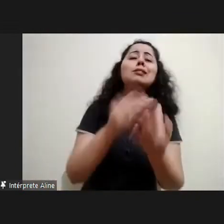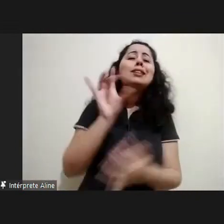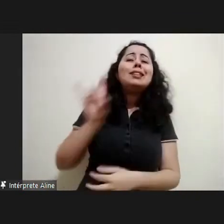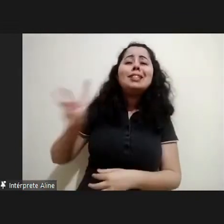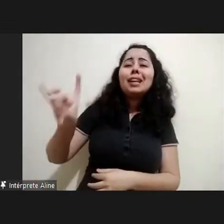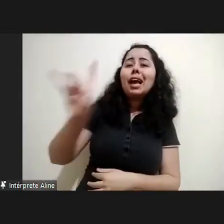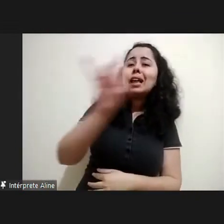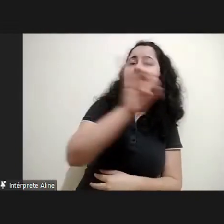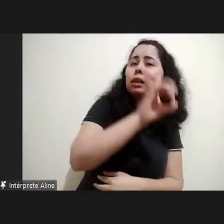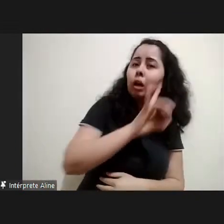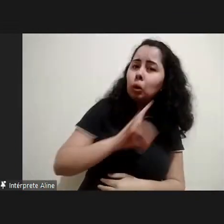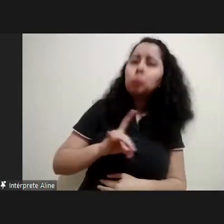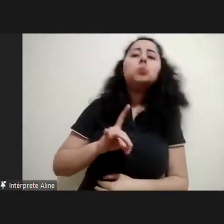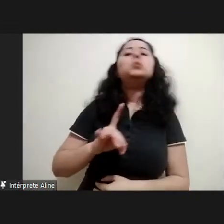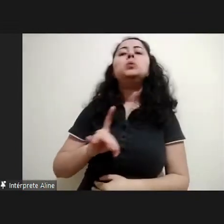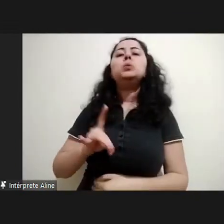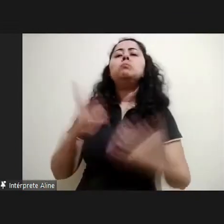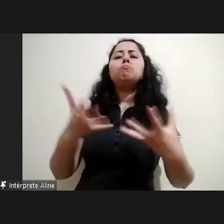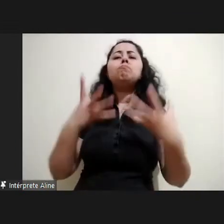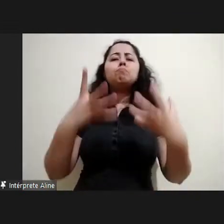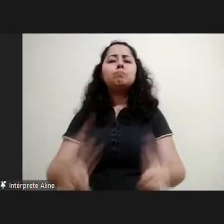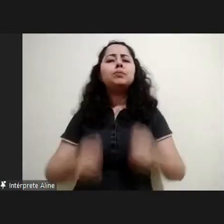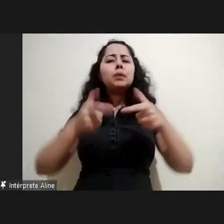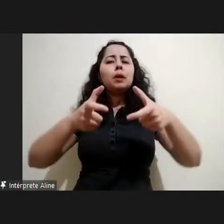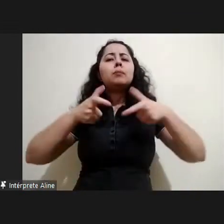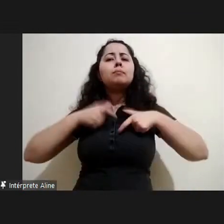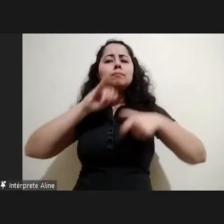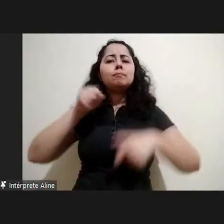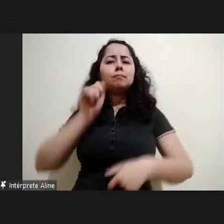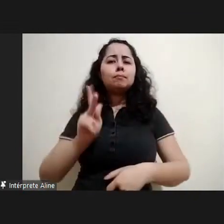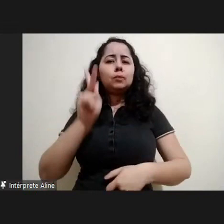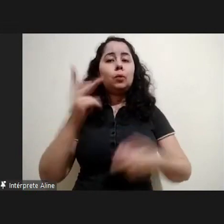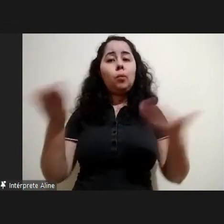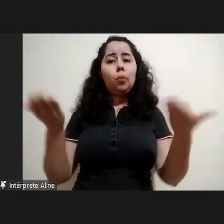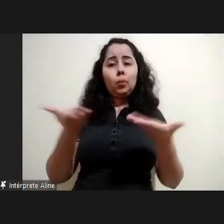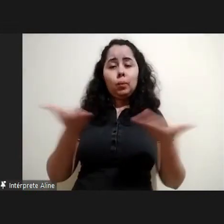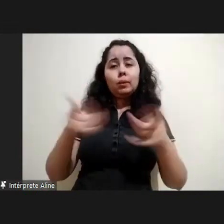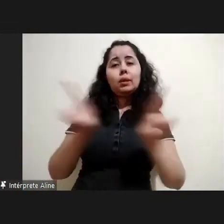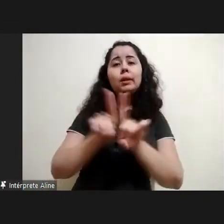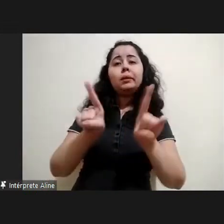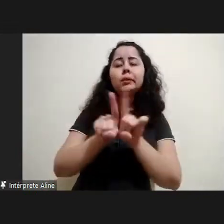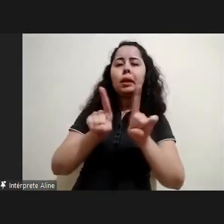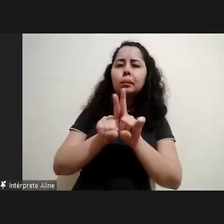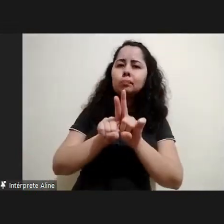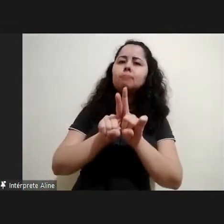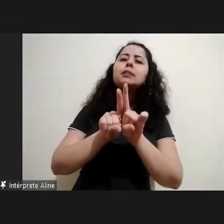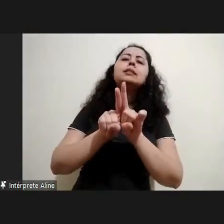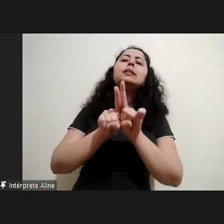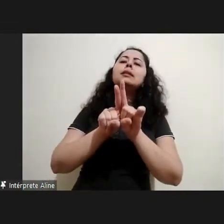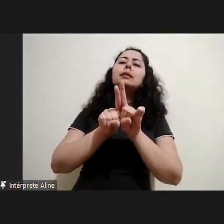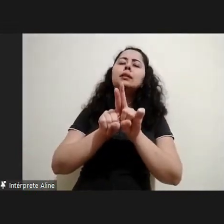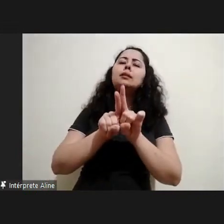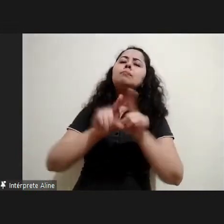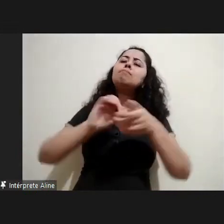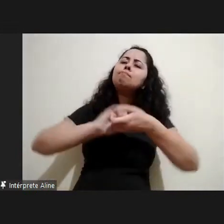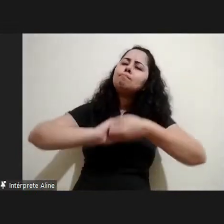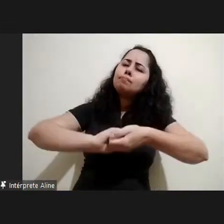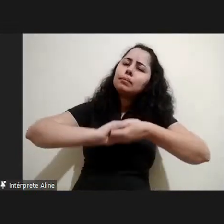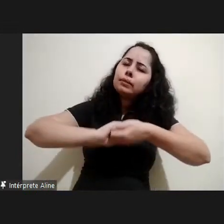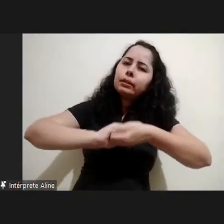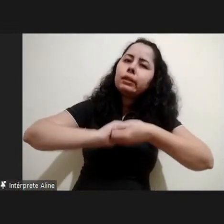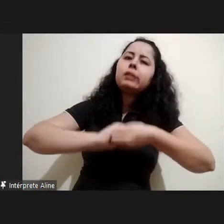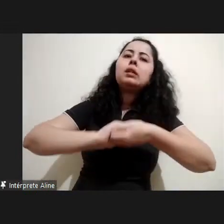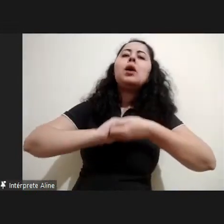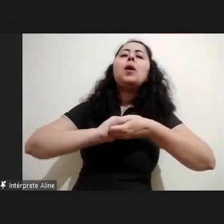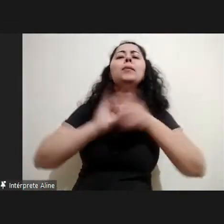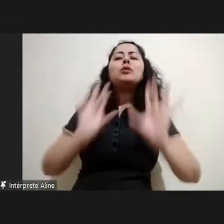noite e fazer uma saudação muito especial e muito afetuosa a cada um